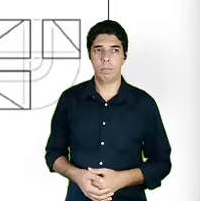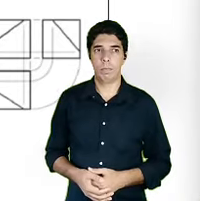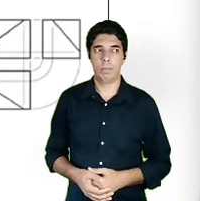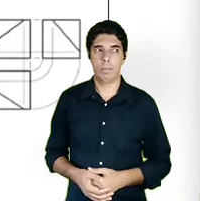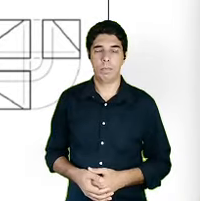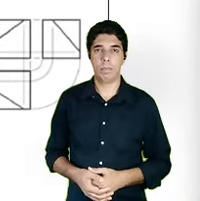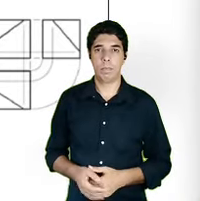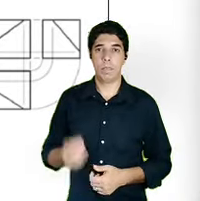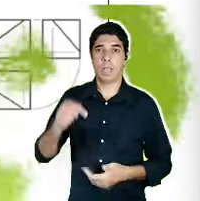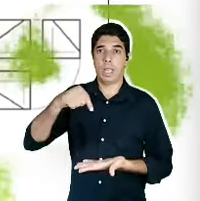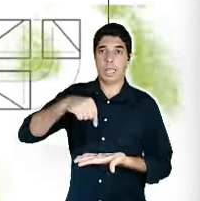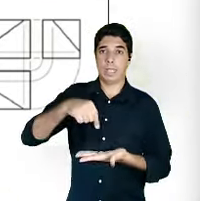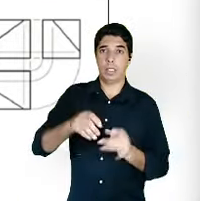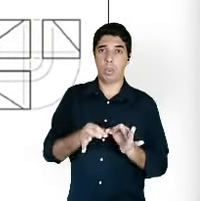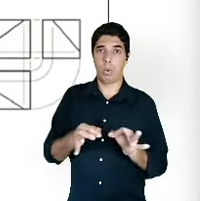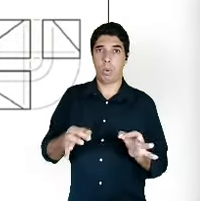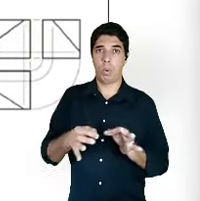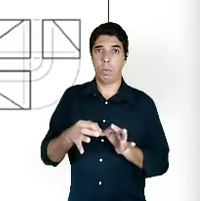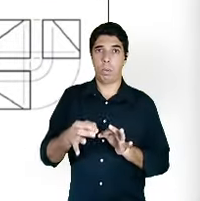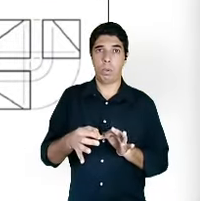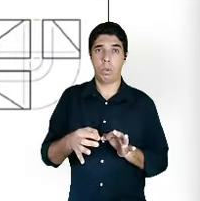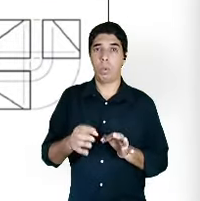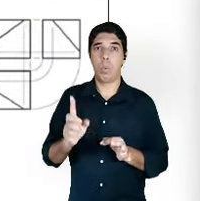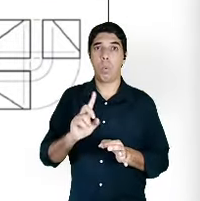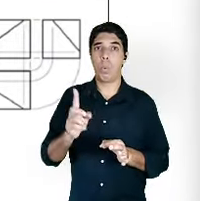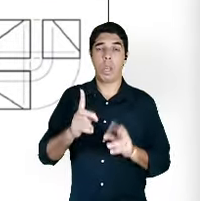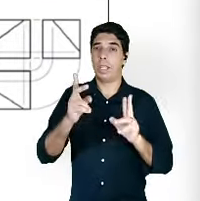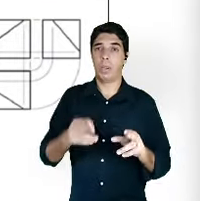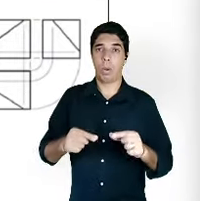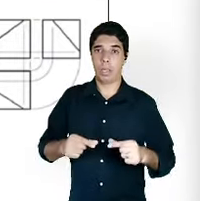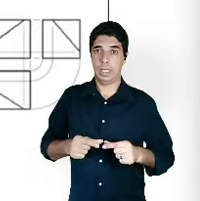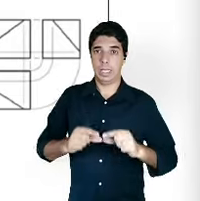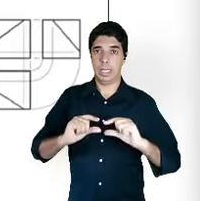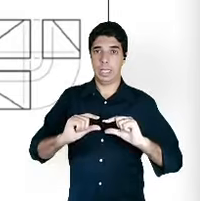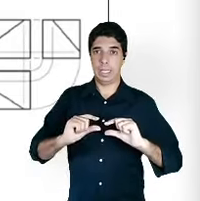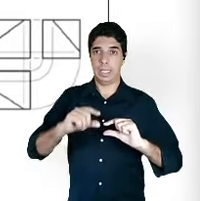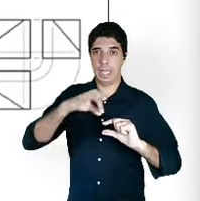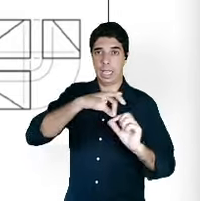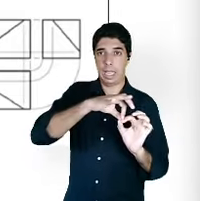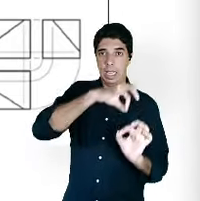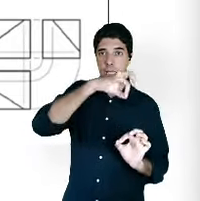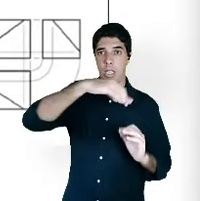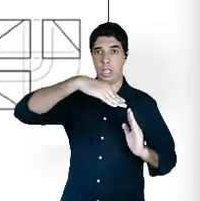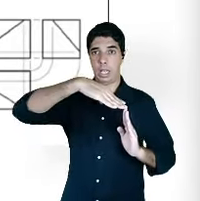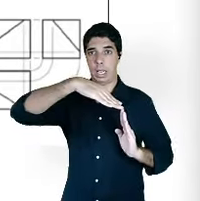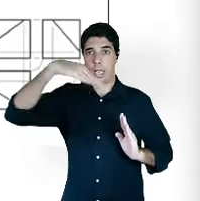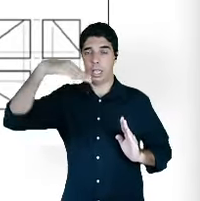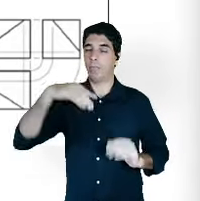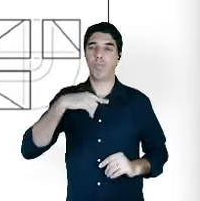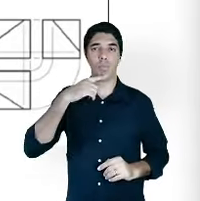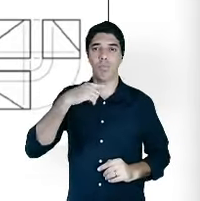Esse comprimento aqui, ó, ele não representa exatamente o valor desse comprimento inclinado. É